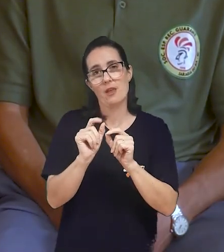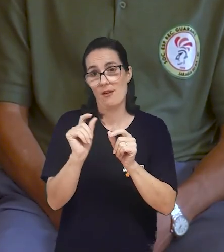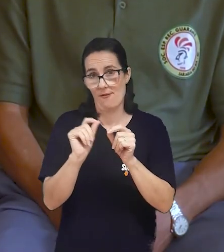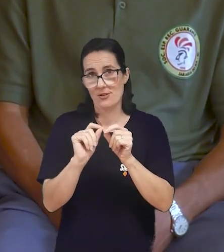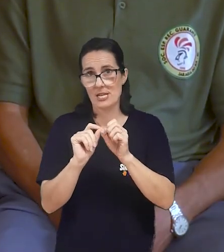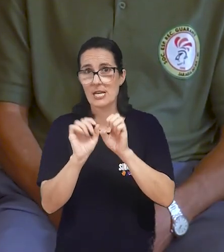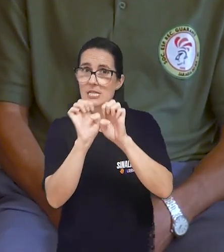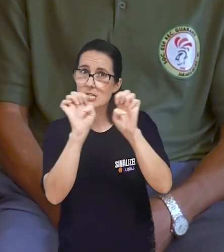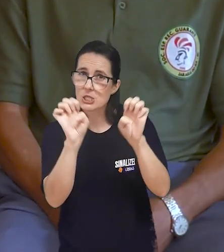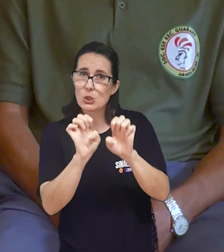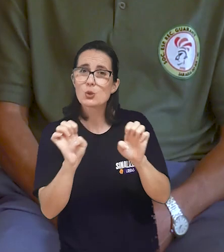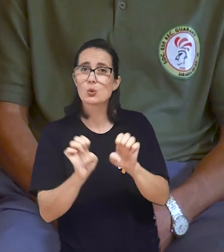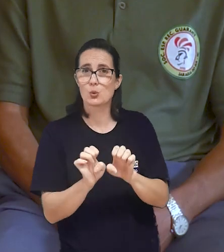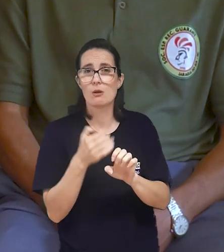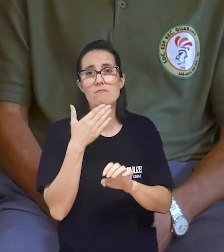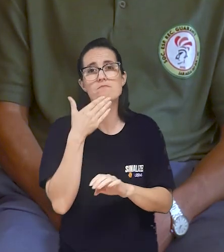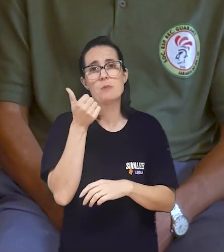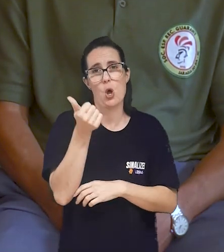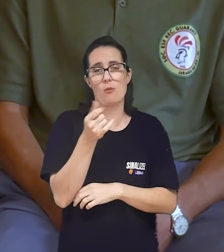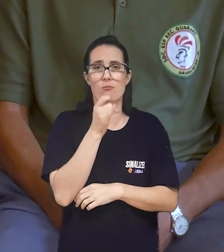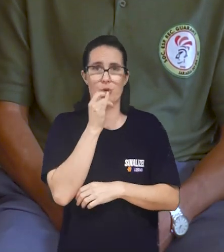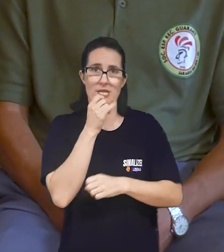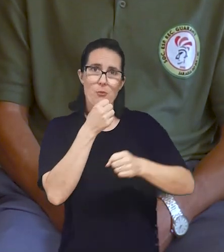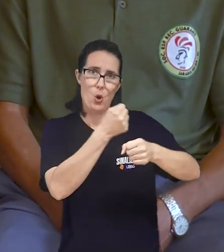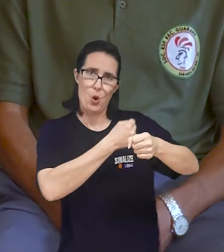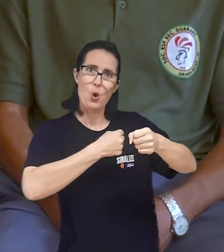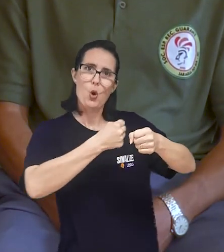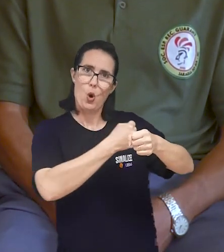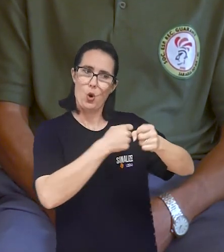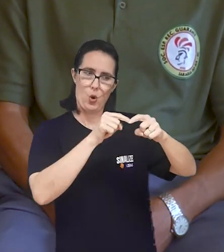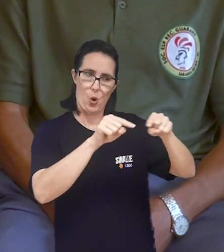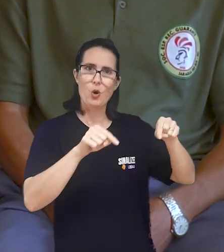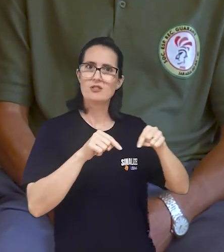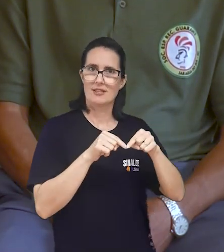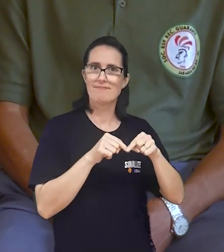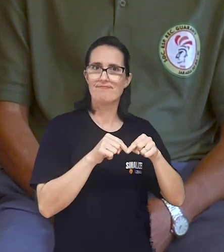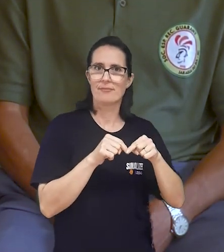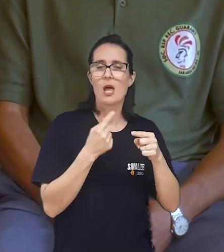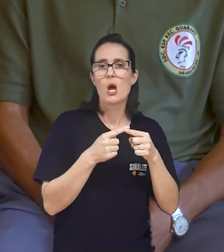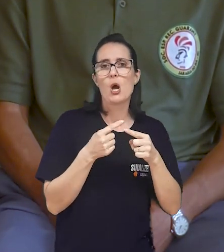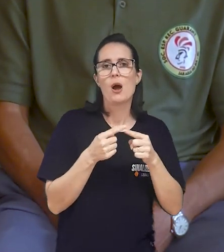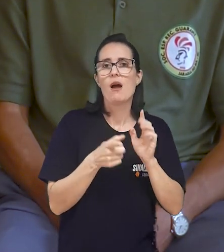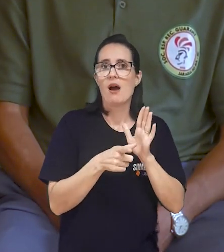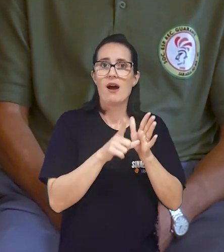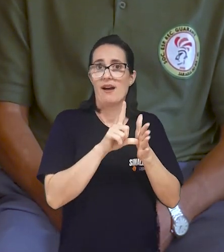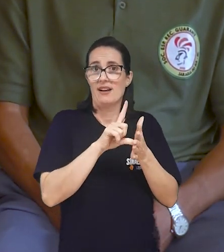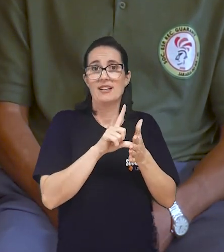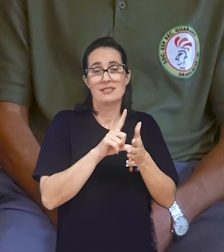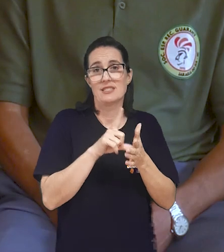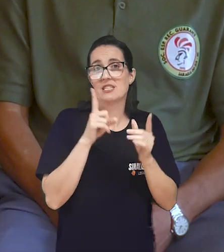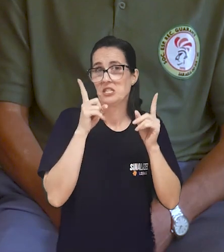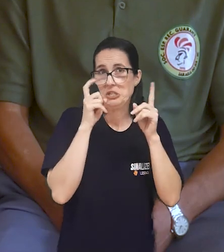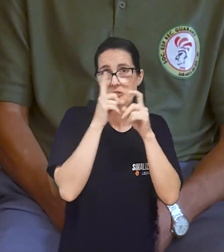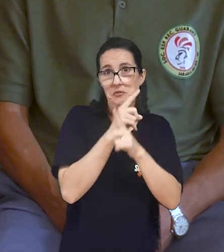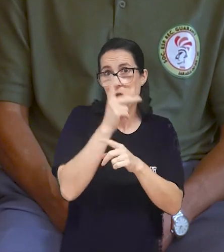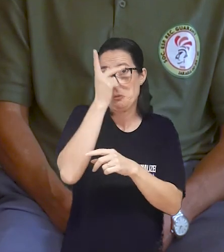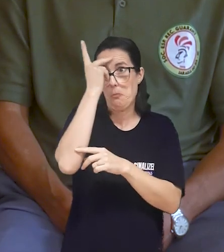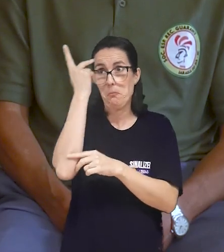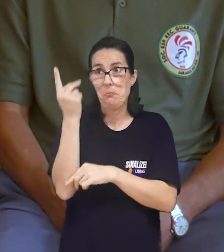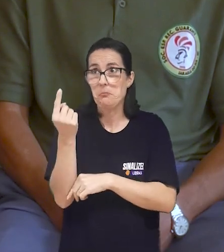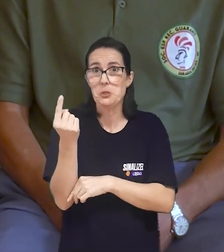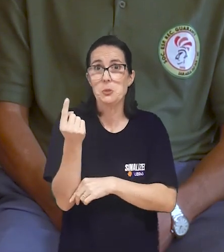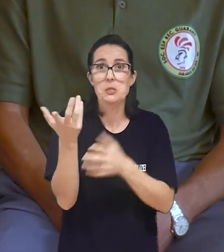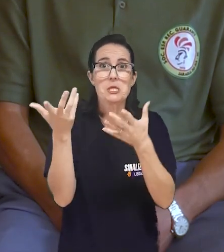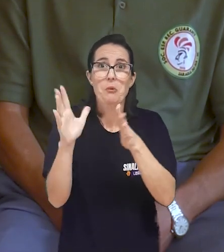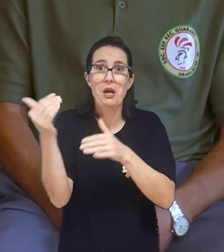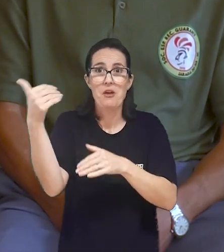né? Já como a gente vem falando da questão da cozinha, que eu acho que antes também era um ponto que a gente não